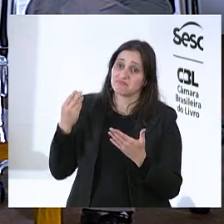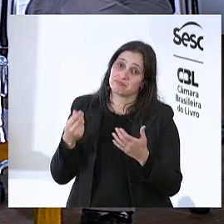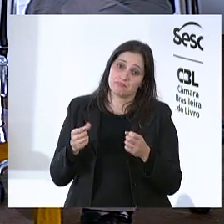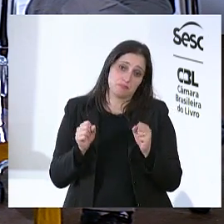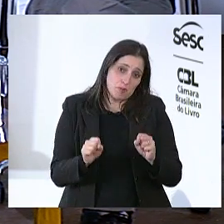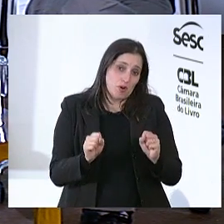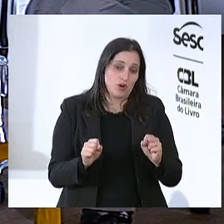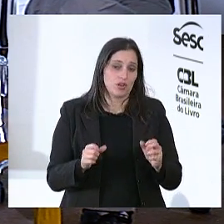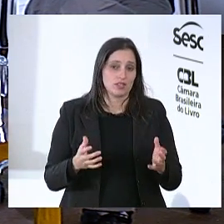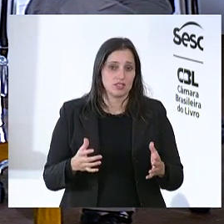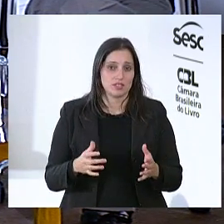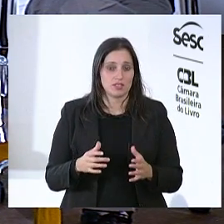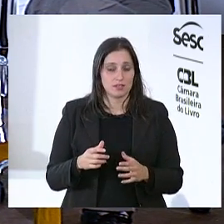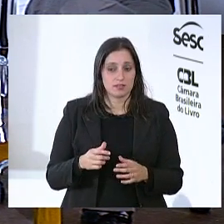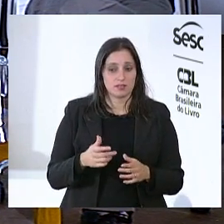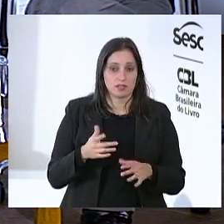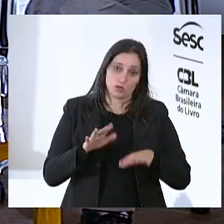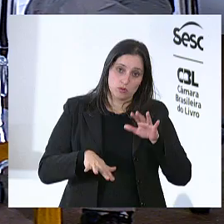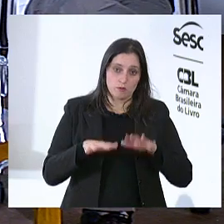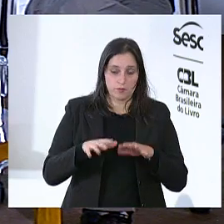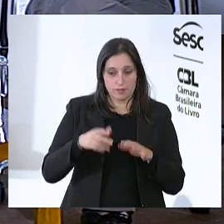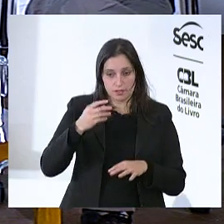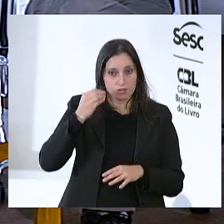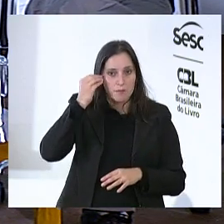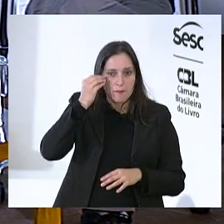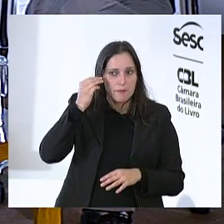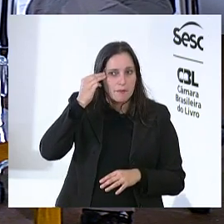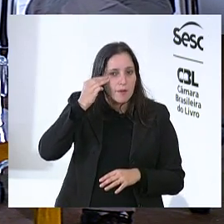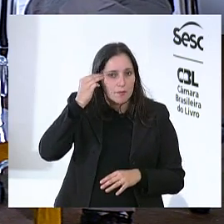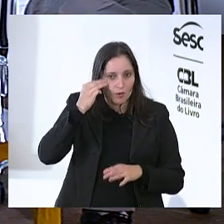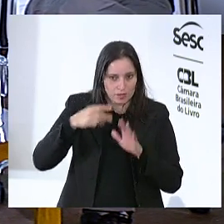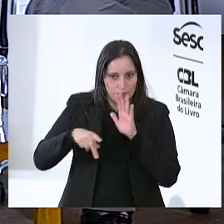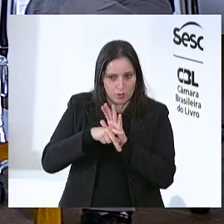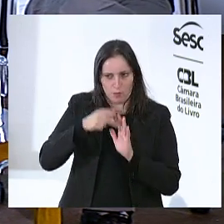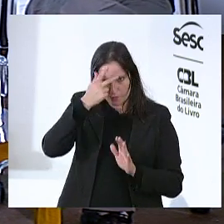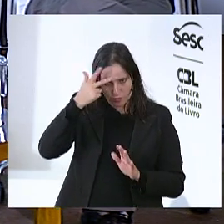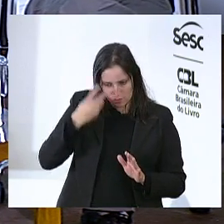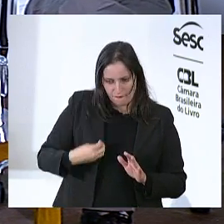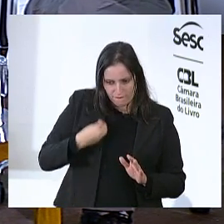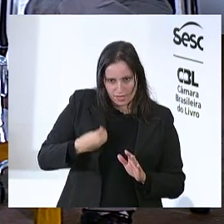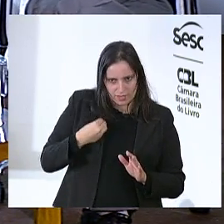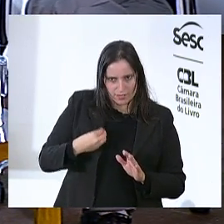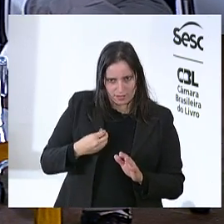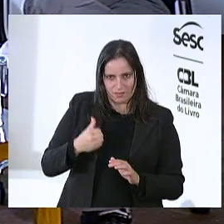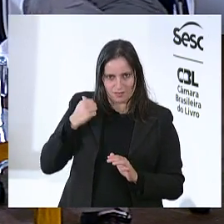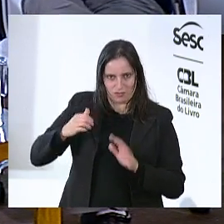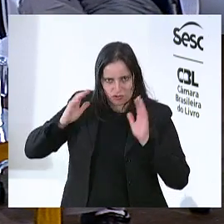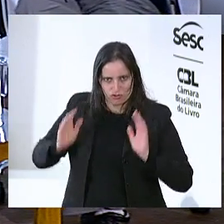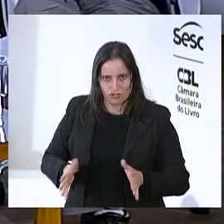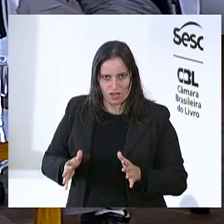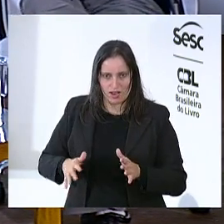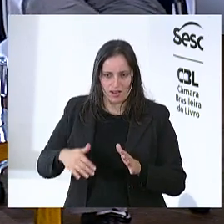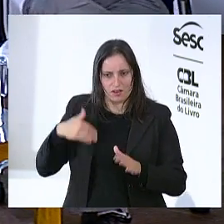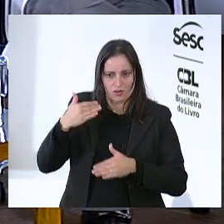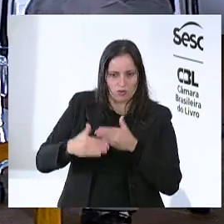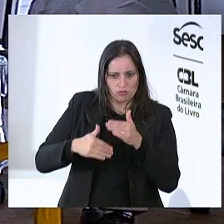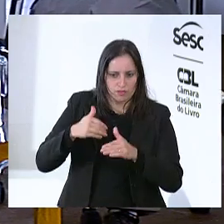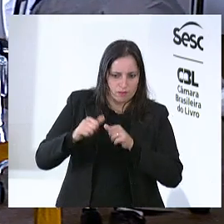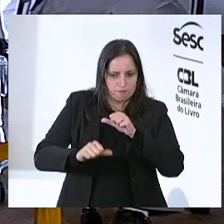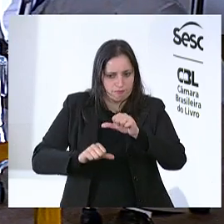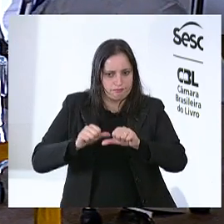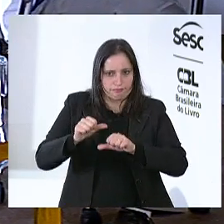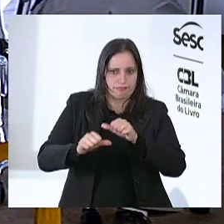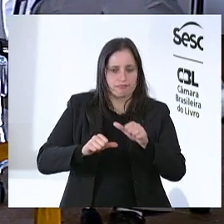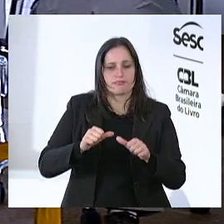do protagonista ou dos protagonistas, ela pode se reciclando, ela pode ir mudando de perspectiva, mas carrega uma experiência do tempo